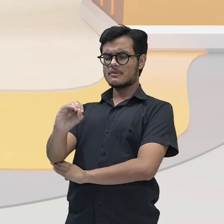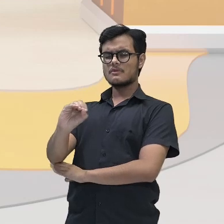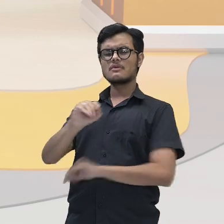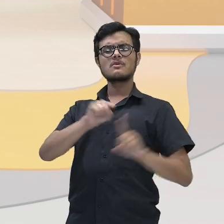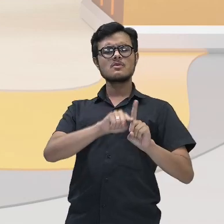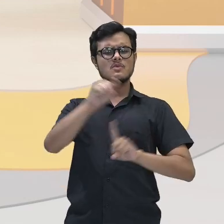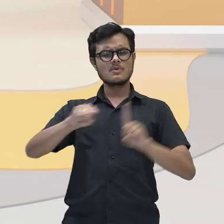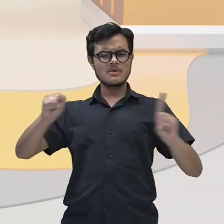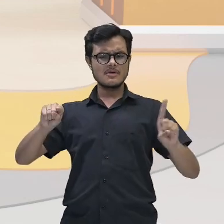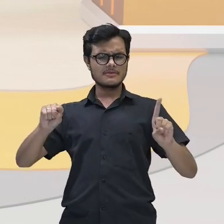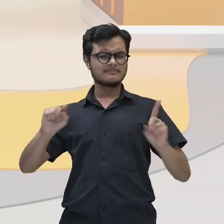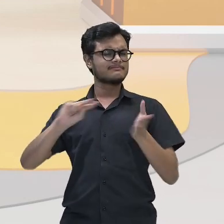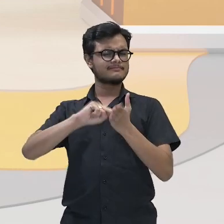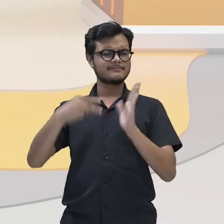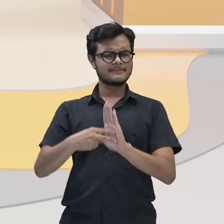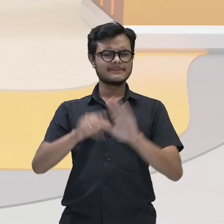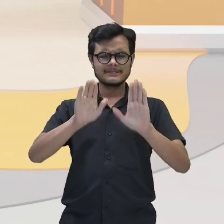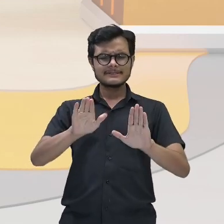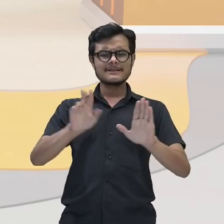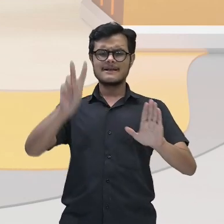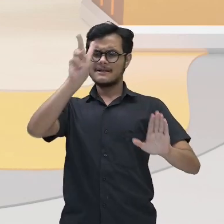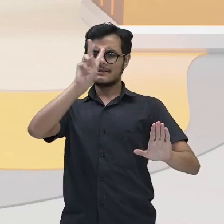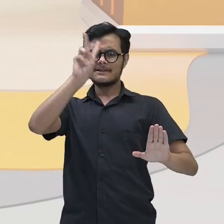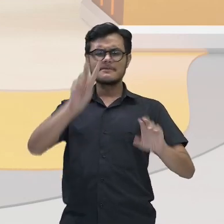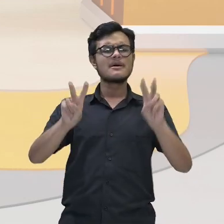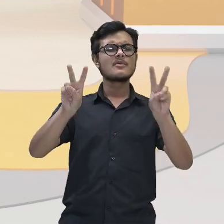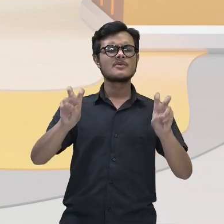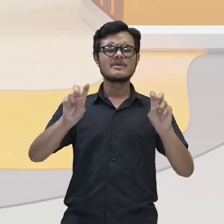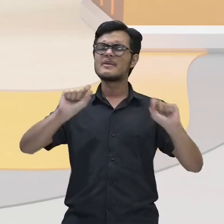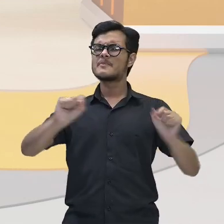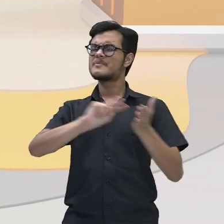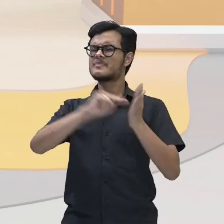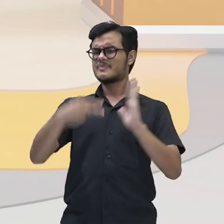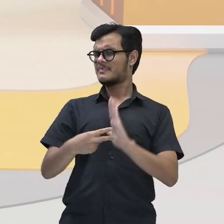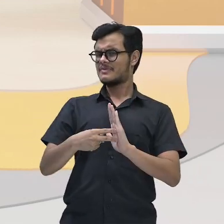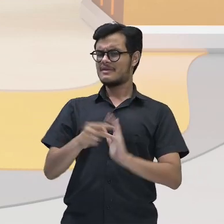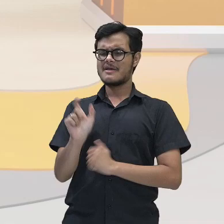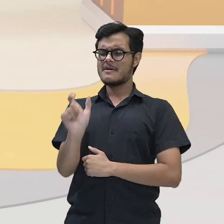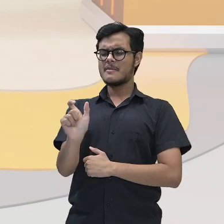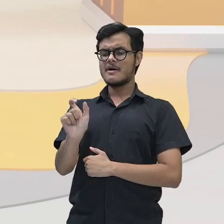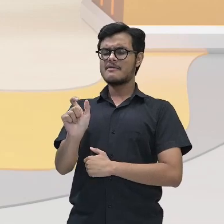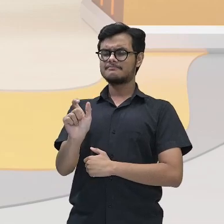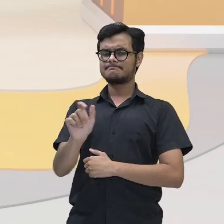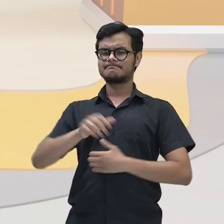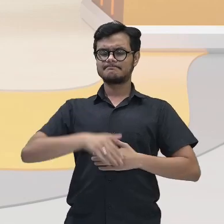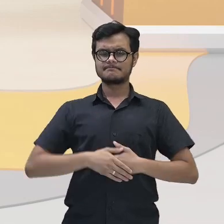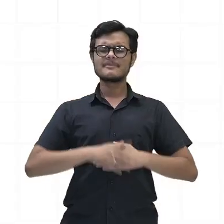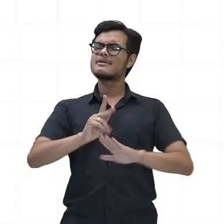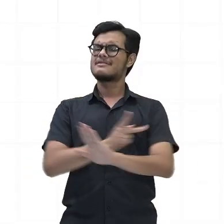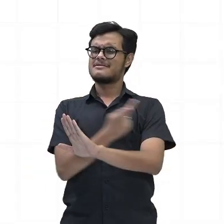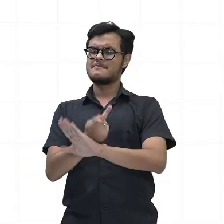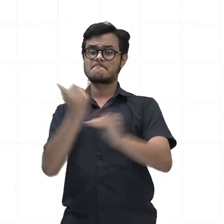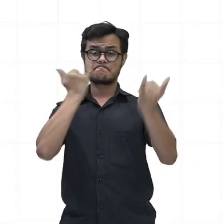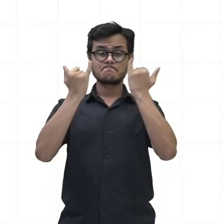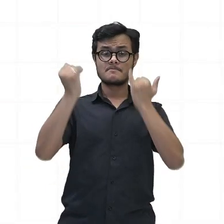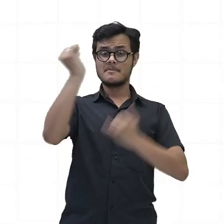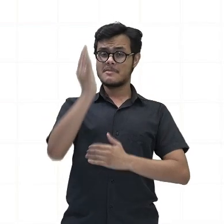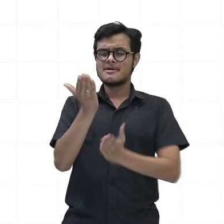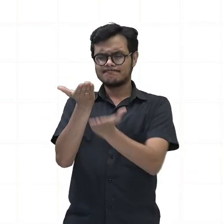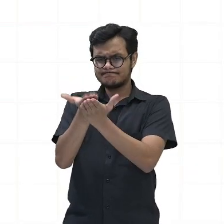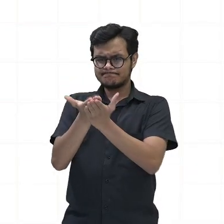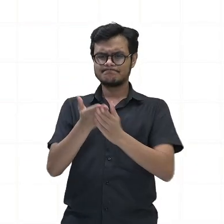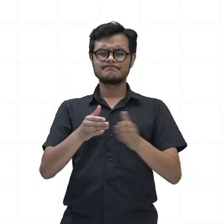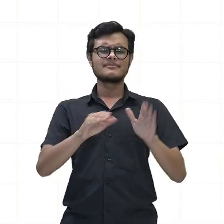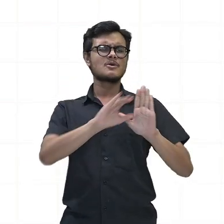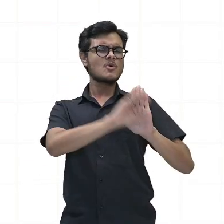gente observar os gráficos aí, todas as informações sobre o Brasil. Então temos o conceito, então vamos